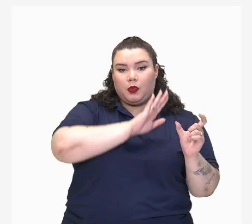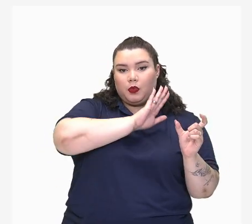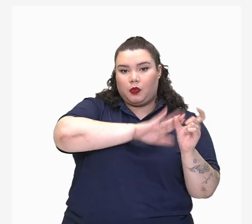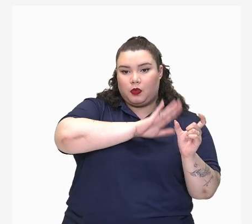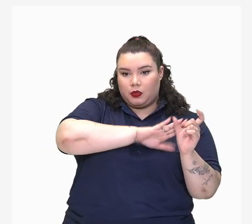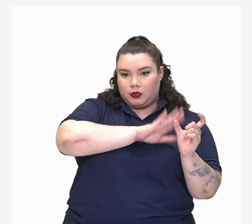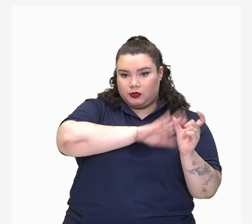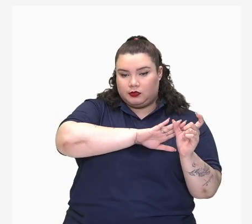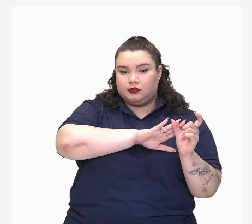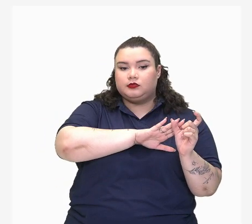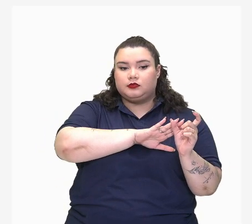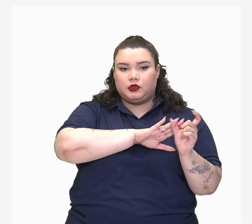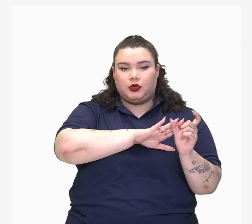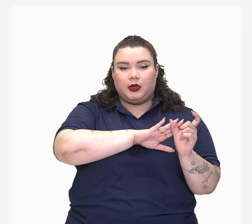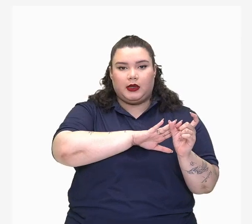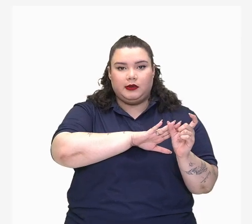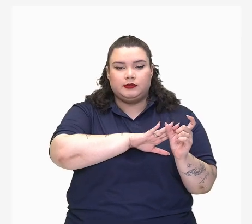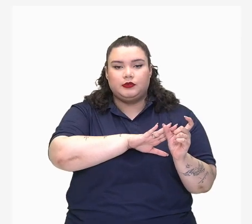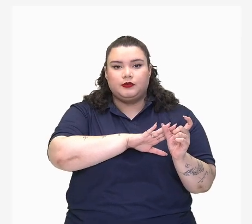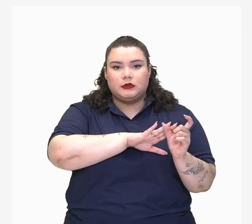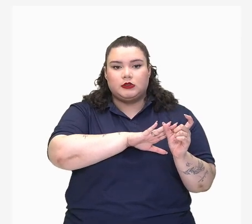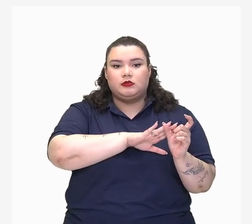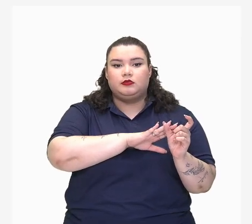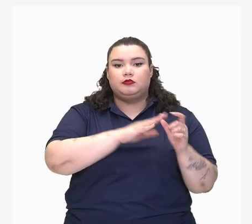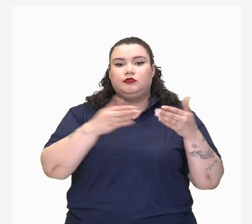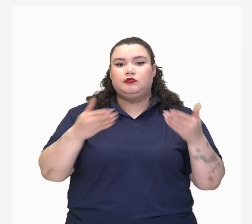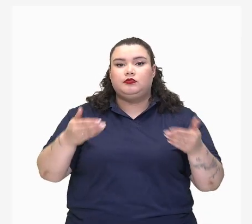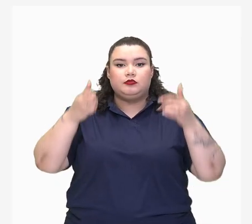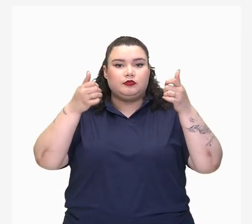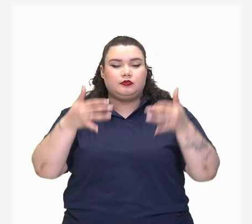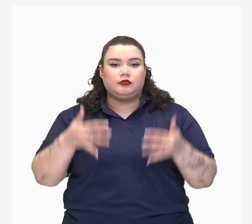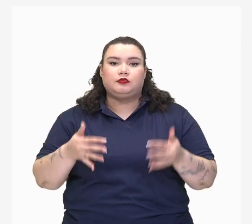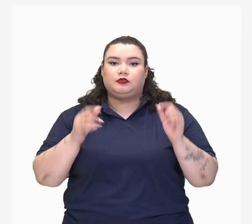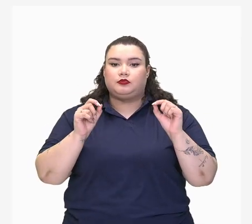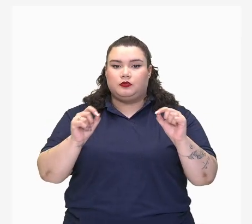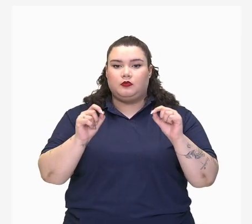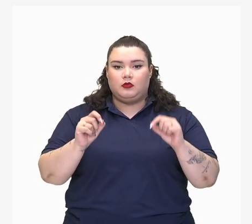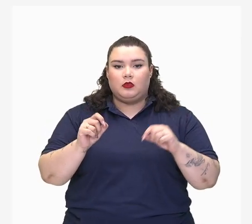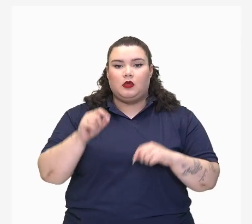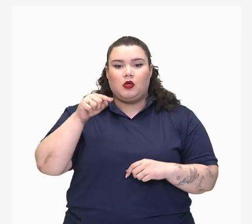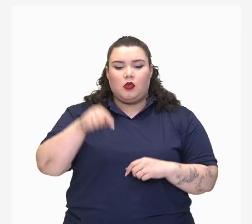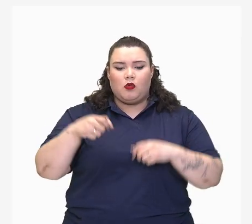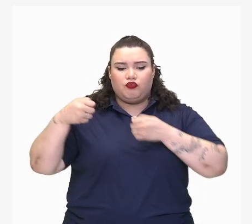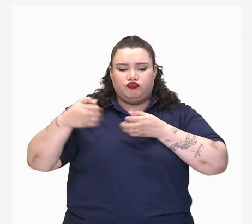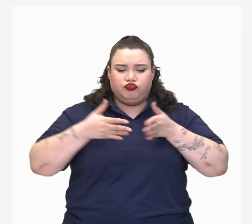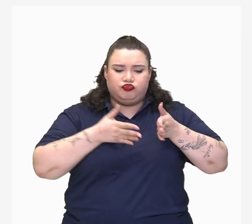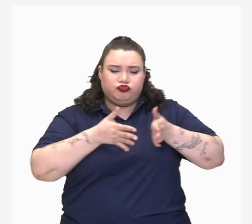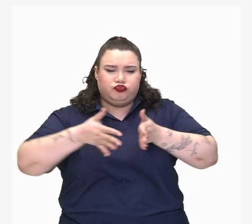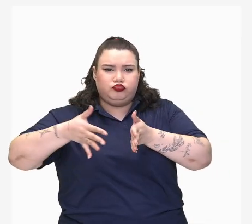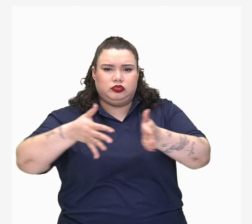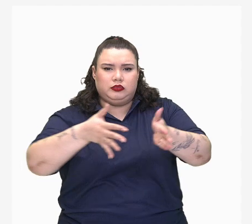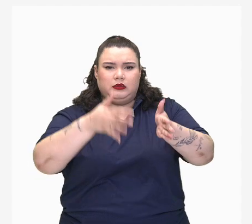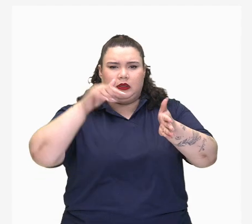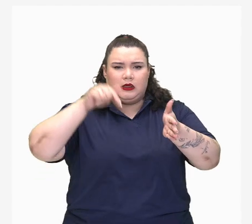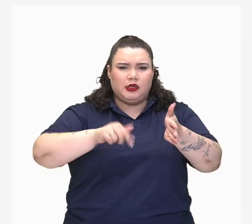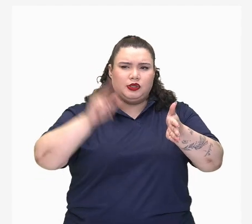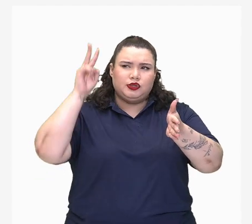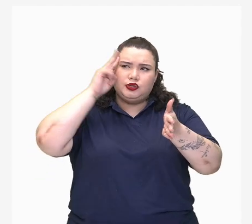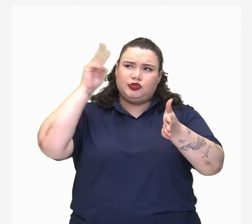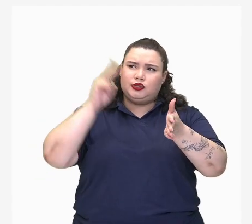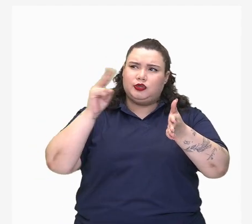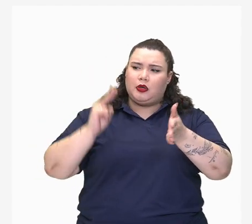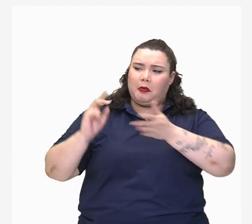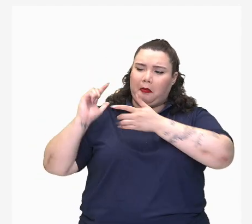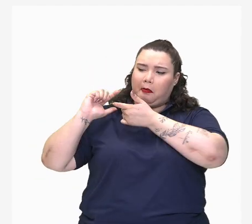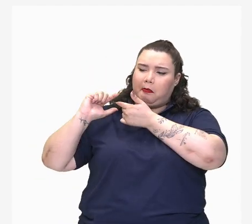coluna conotativo, diz o seguinte: o rio carrega histórias